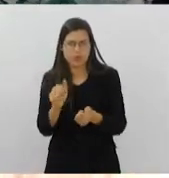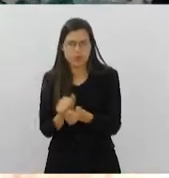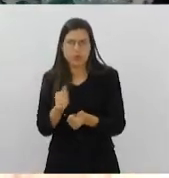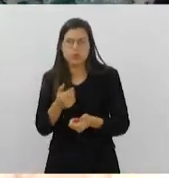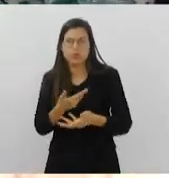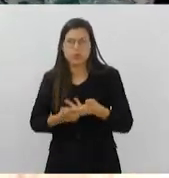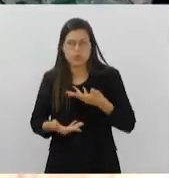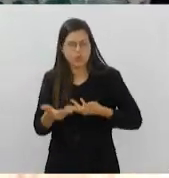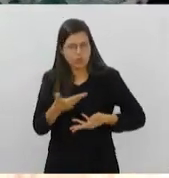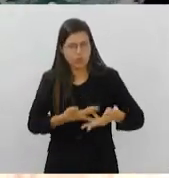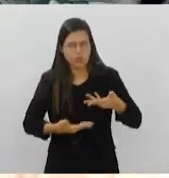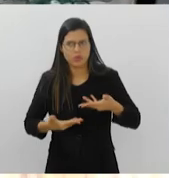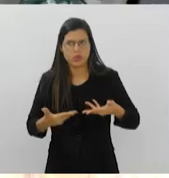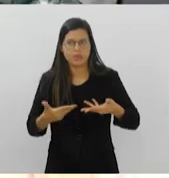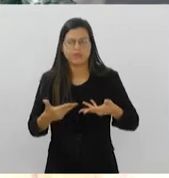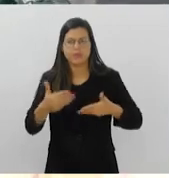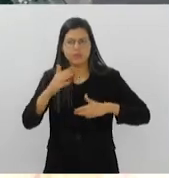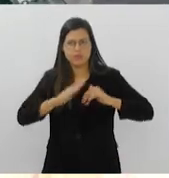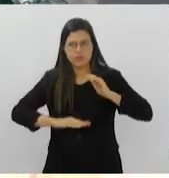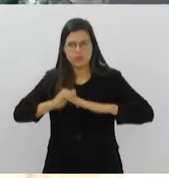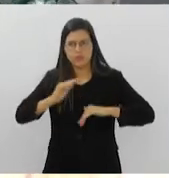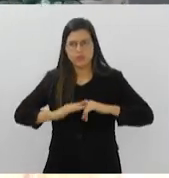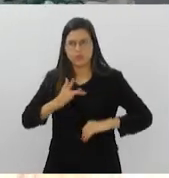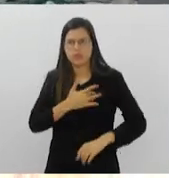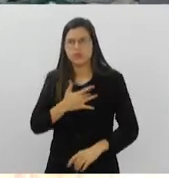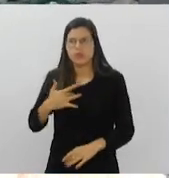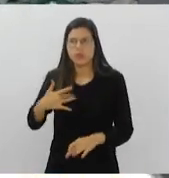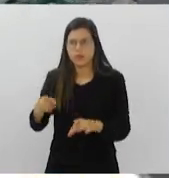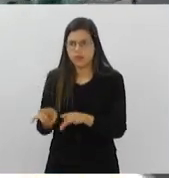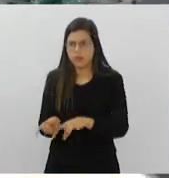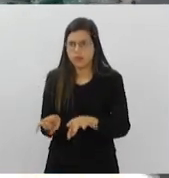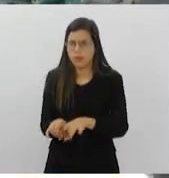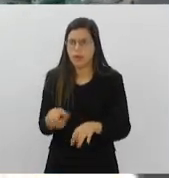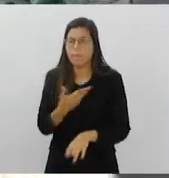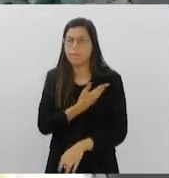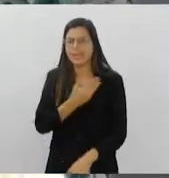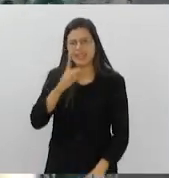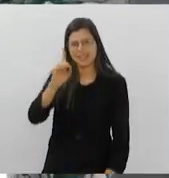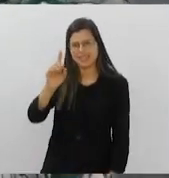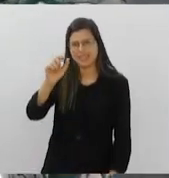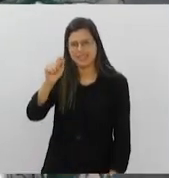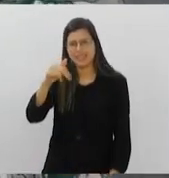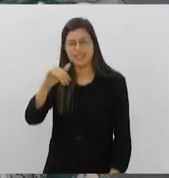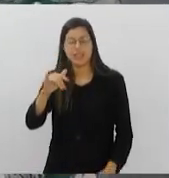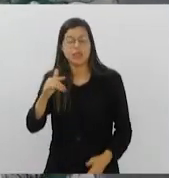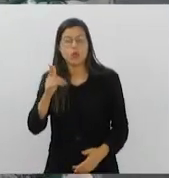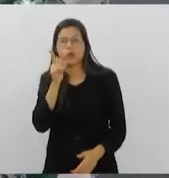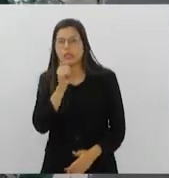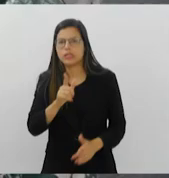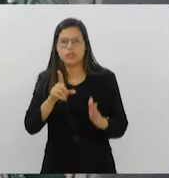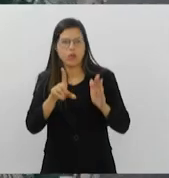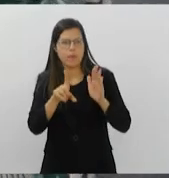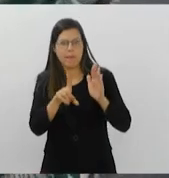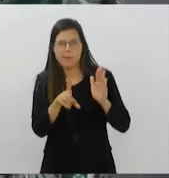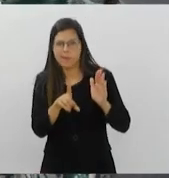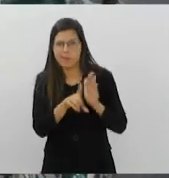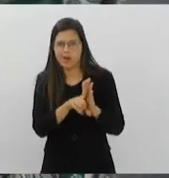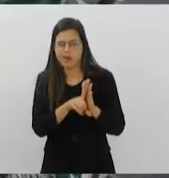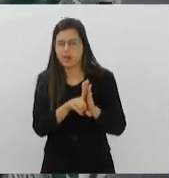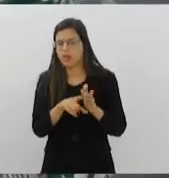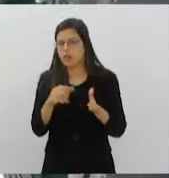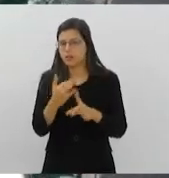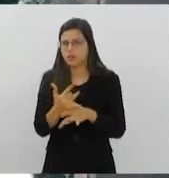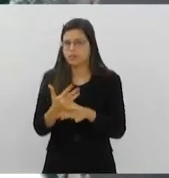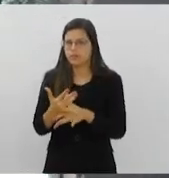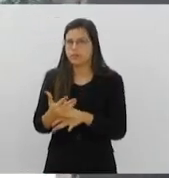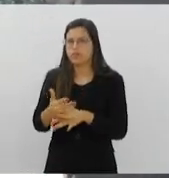também da minha grande amiga, Dani do Reage Mãe, para que tivesse uma lei municipal reconhecendo a importância da saúde